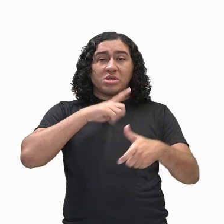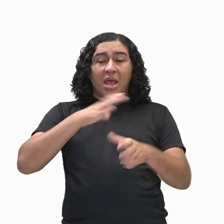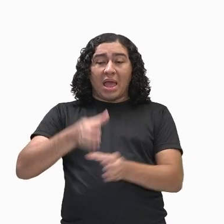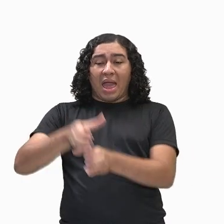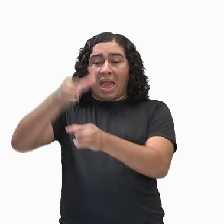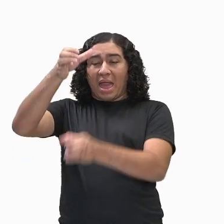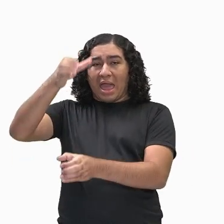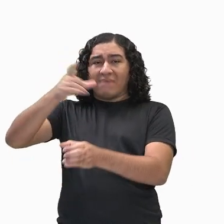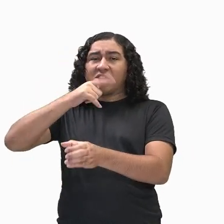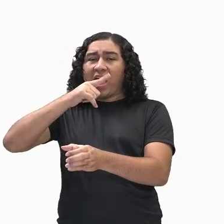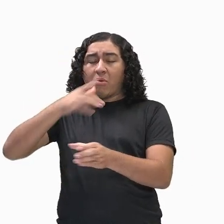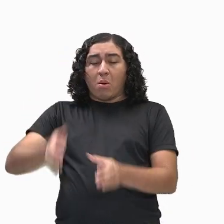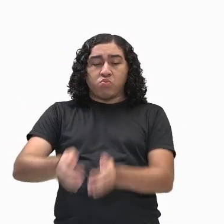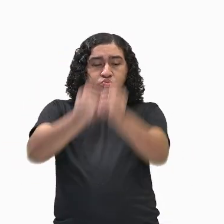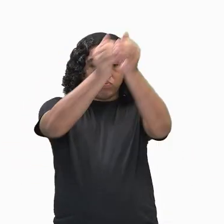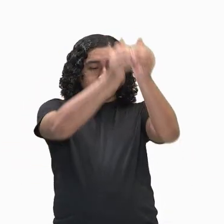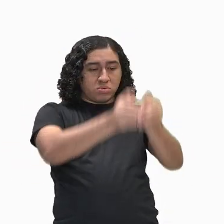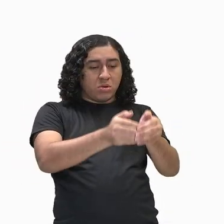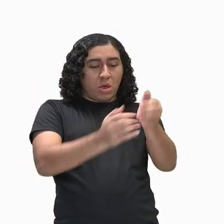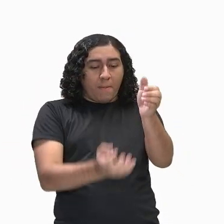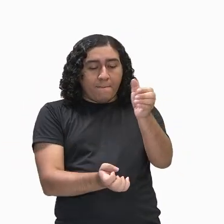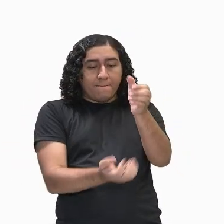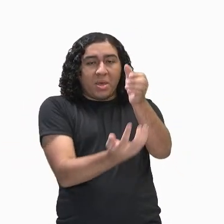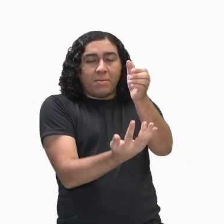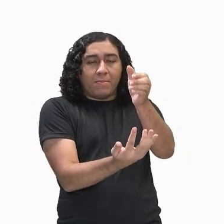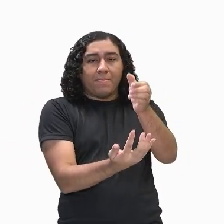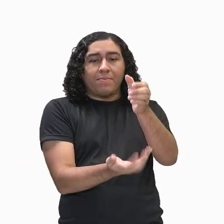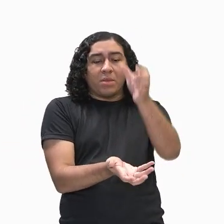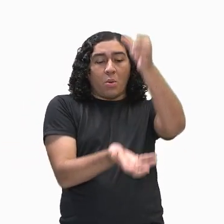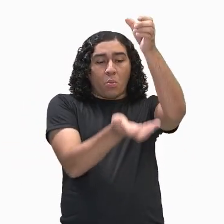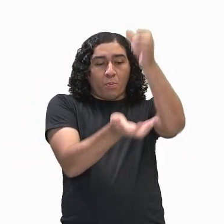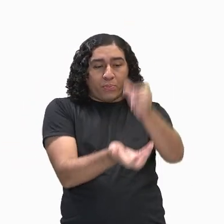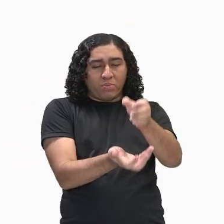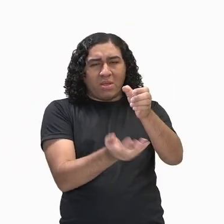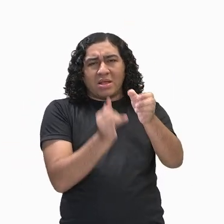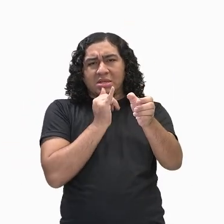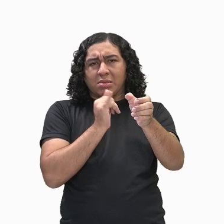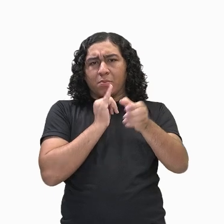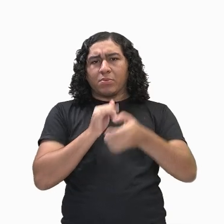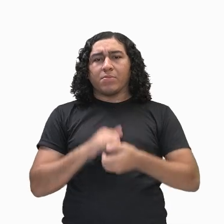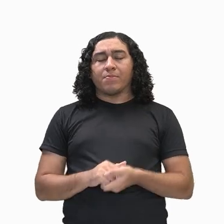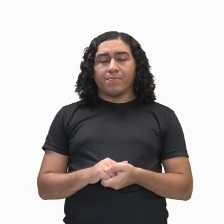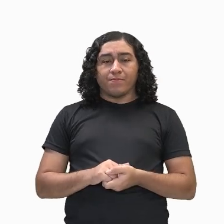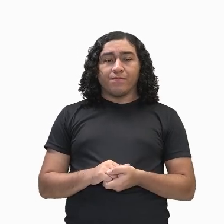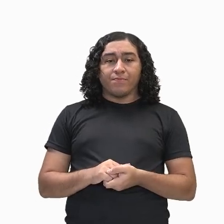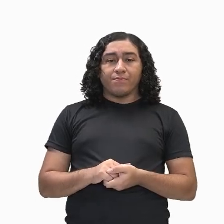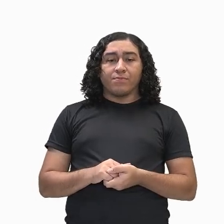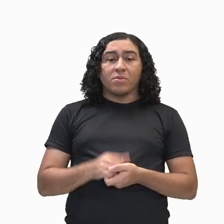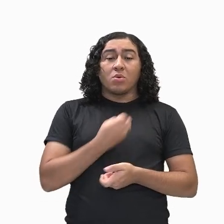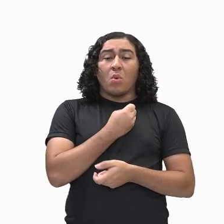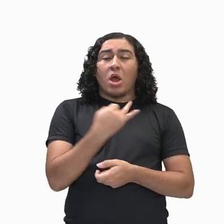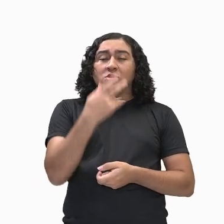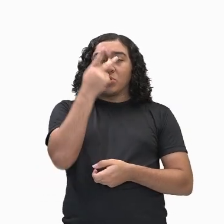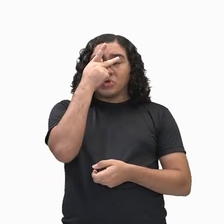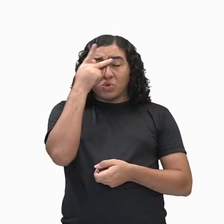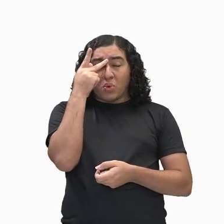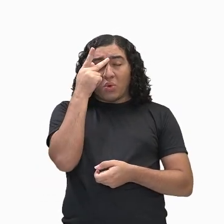né? De 1914. Quantas pessoas, né, já devem ter visto